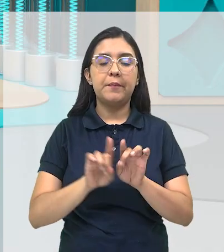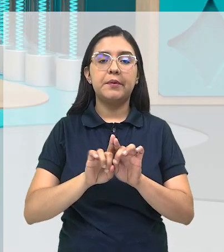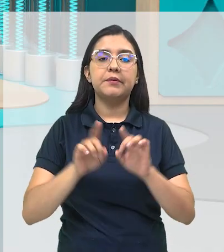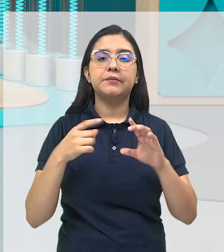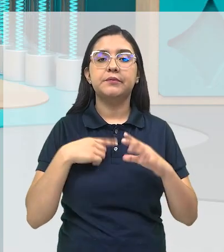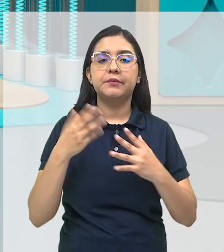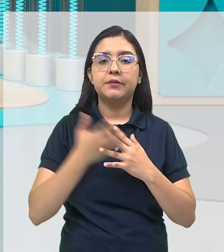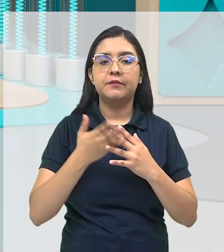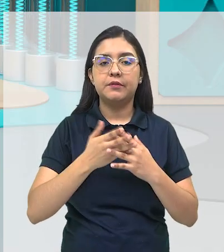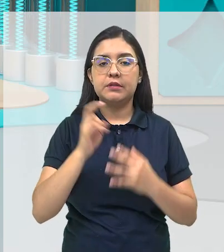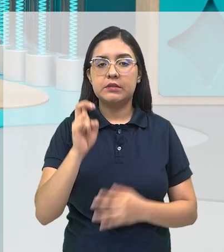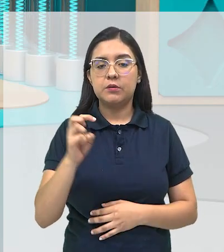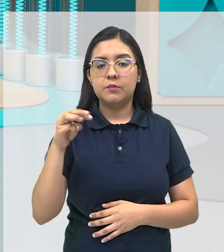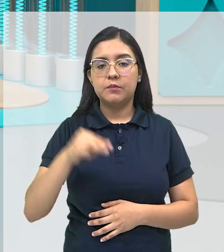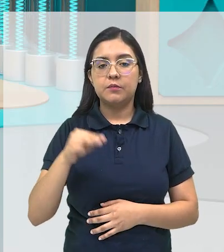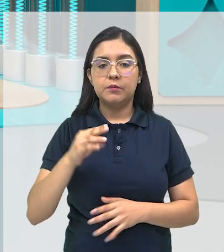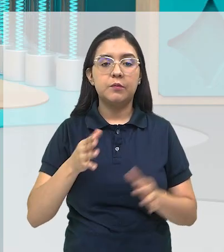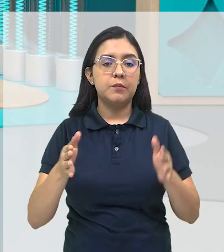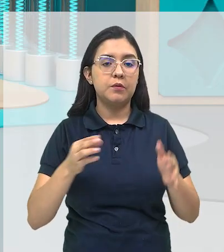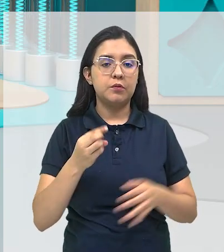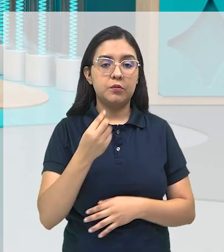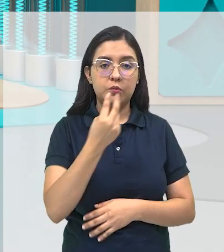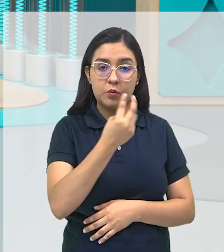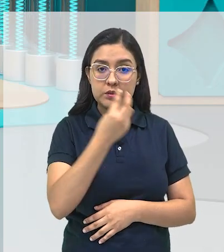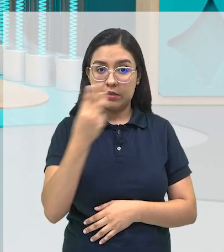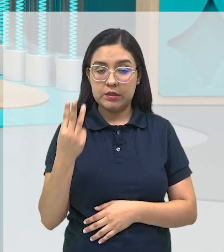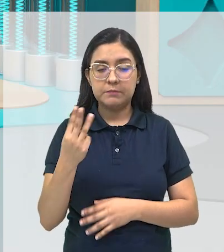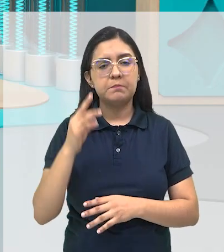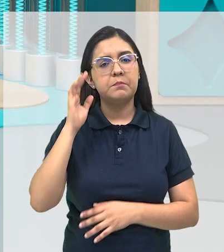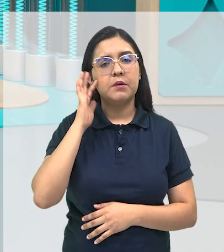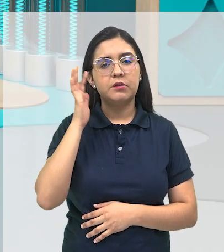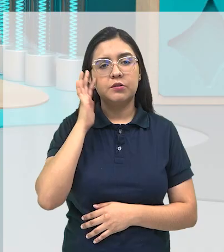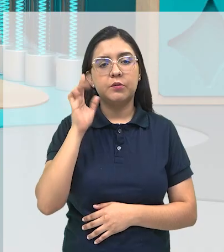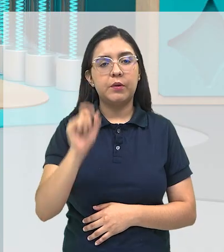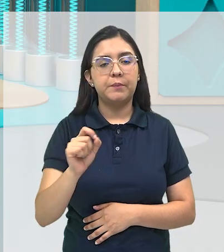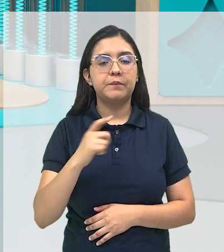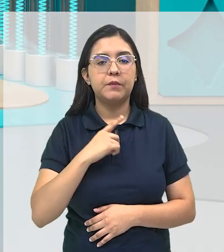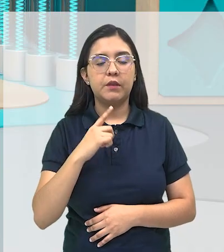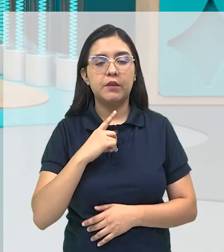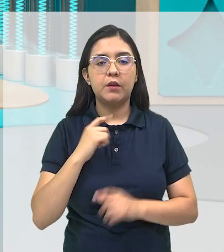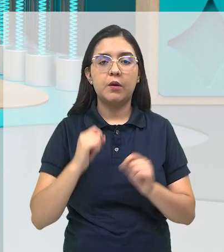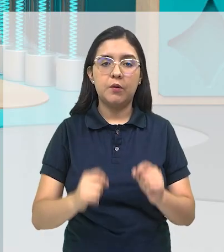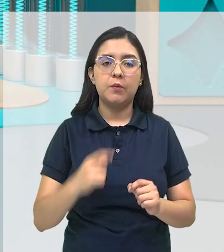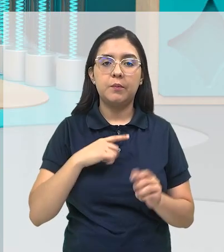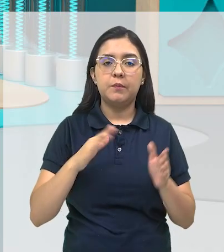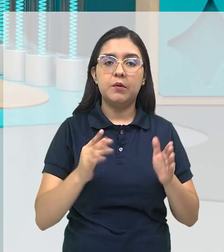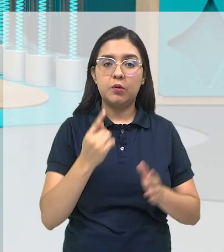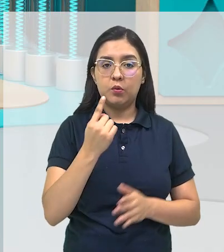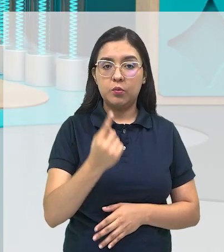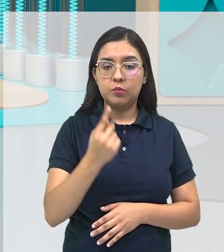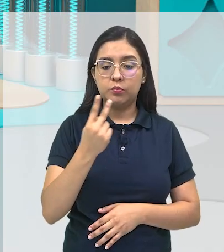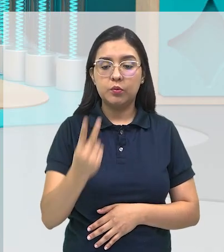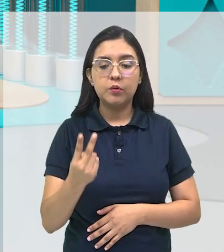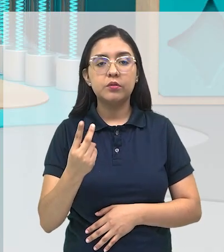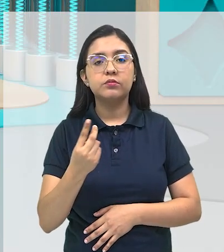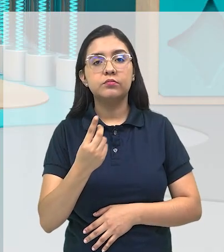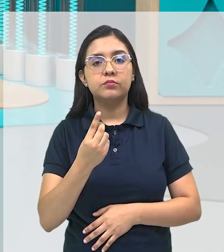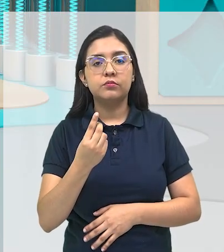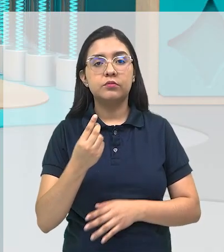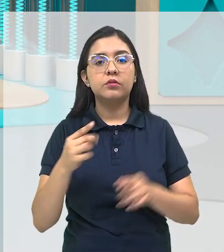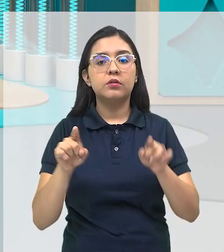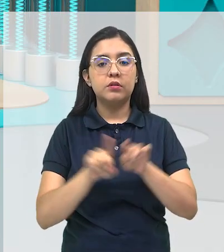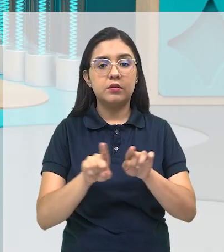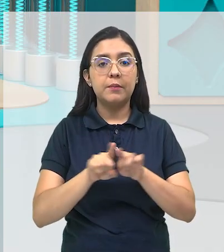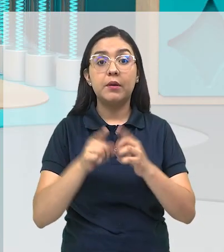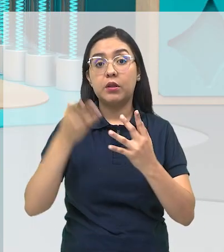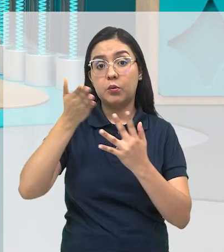de 5 minutos entre os períodos 2 e 3. Imaginem que vai ter lá o período 1, o período 2, e